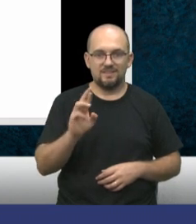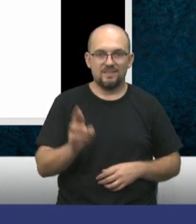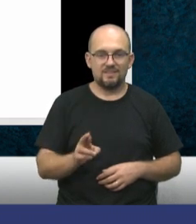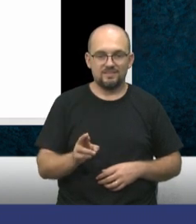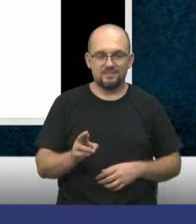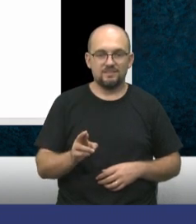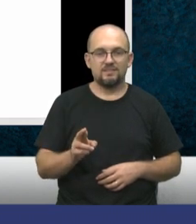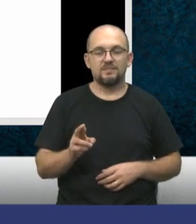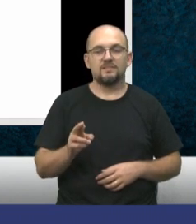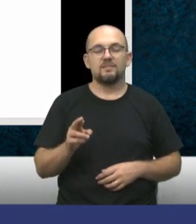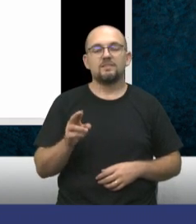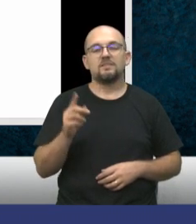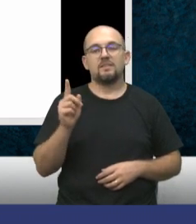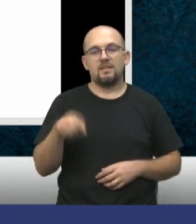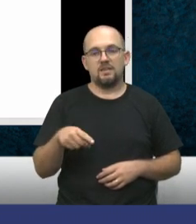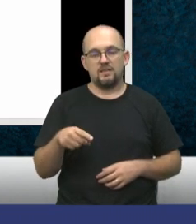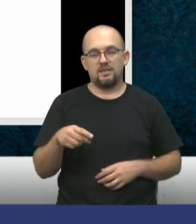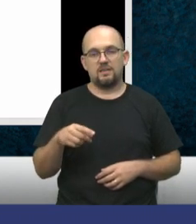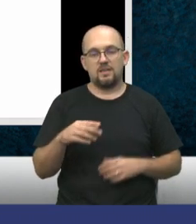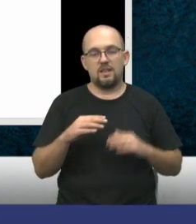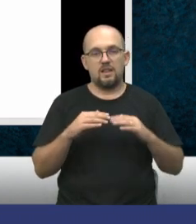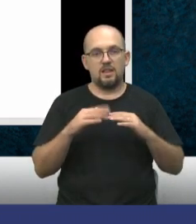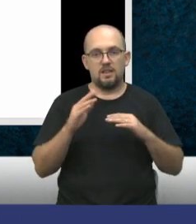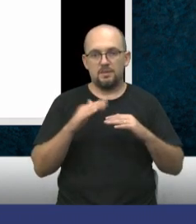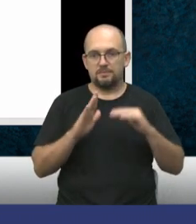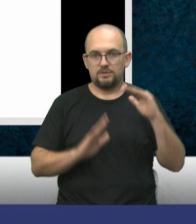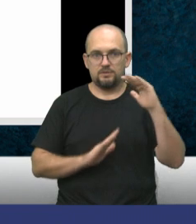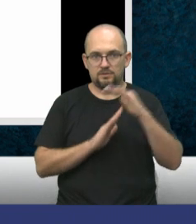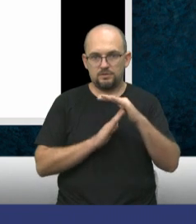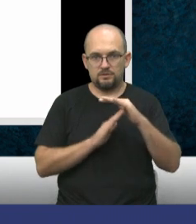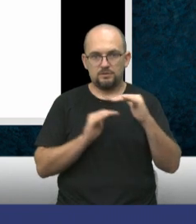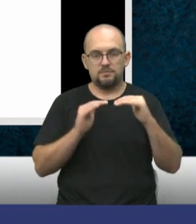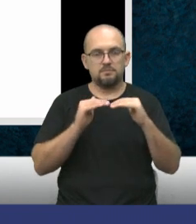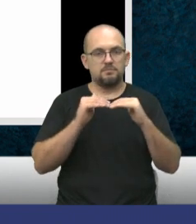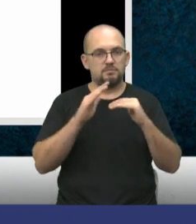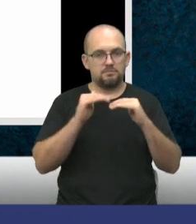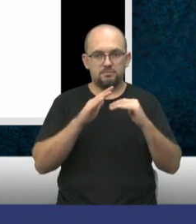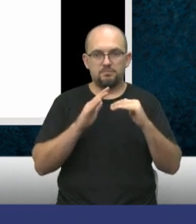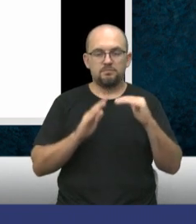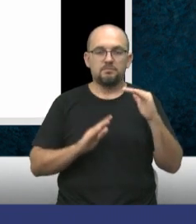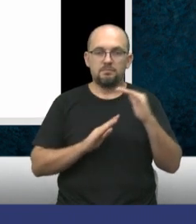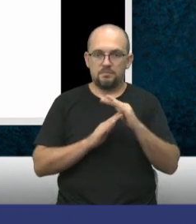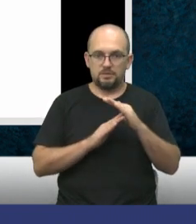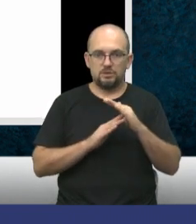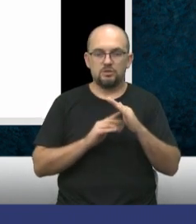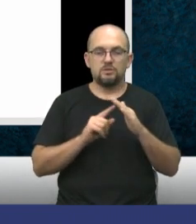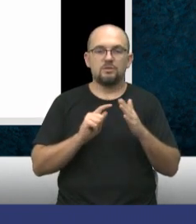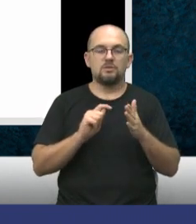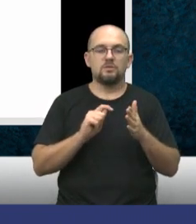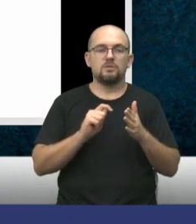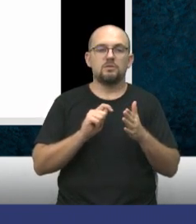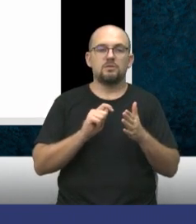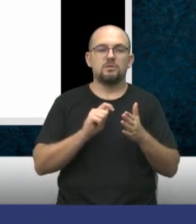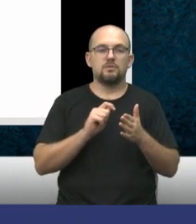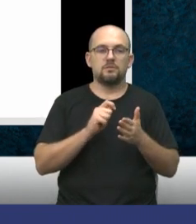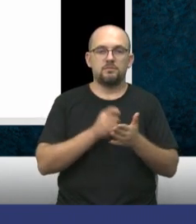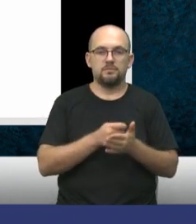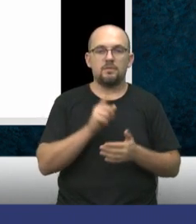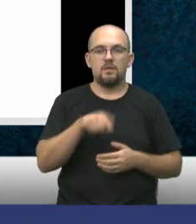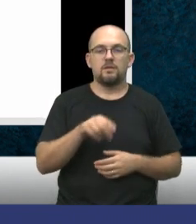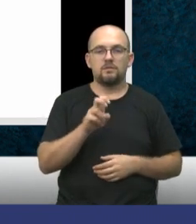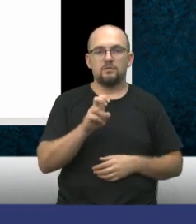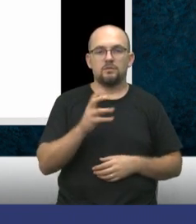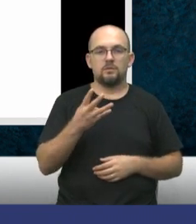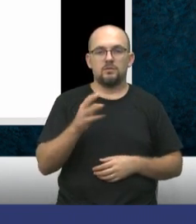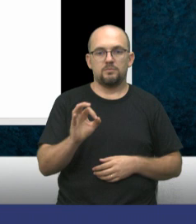220.274.860, sendo que o limite máximo de gasto seria de 54%, ou seja,